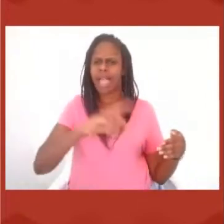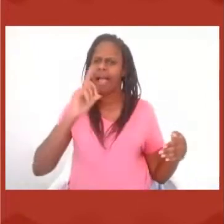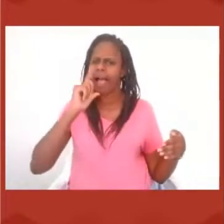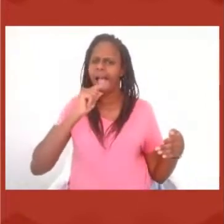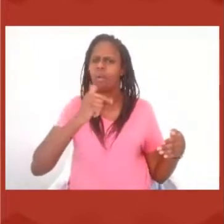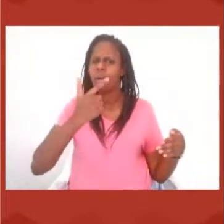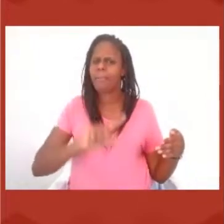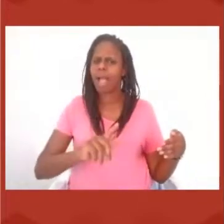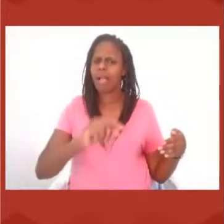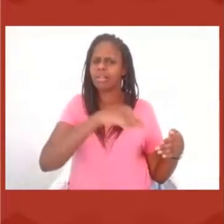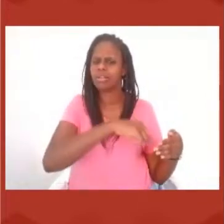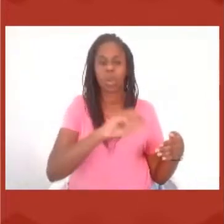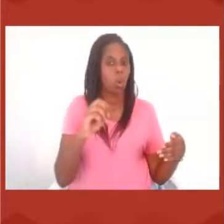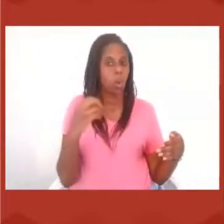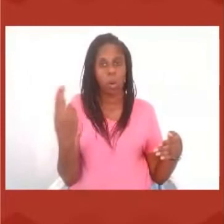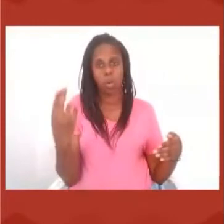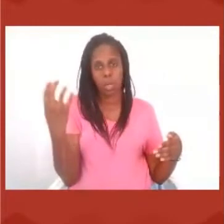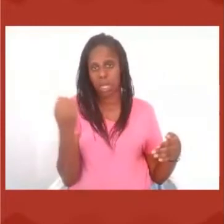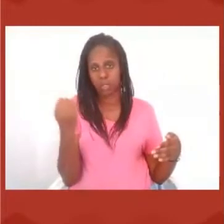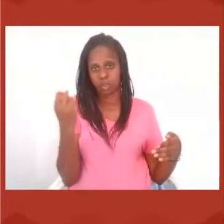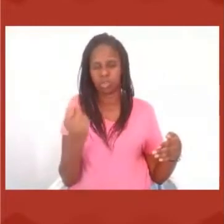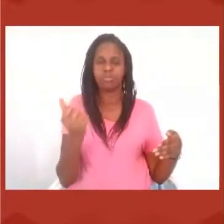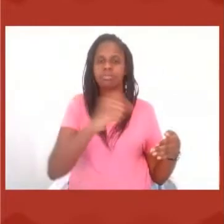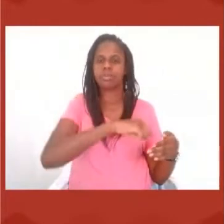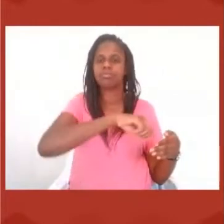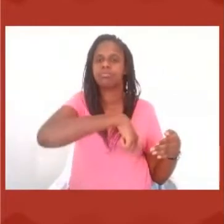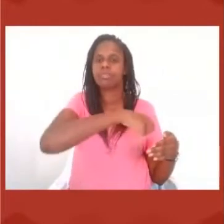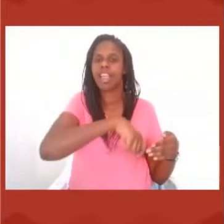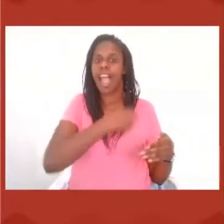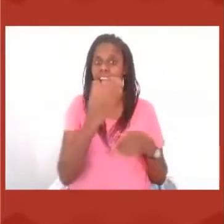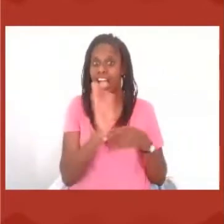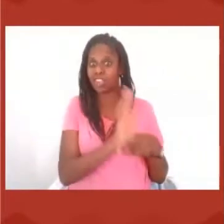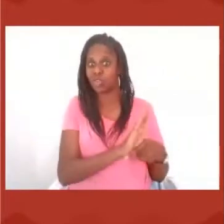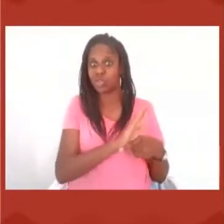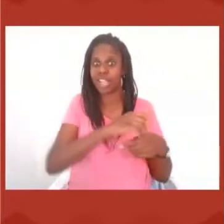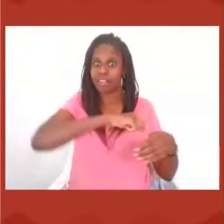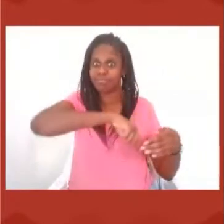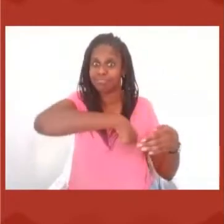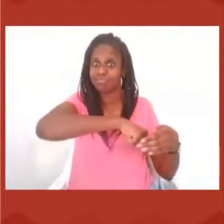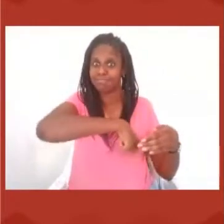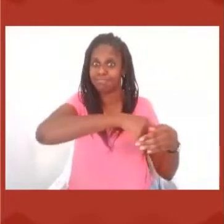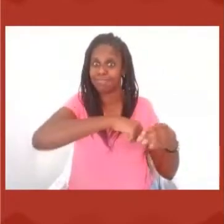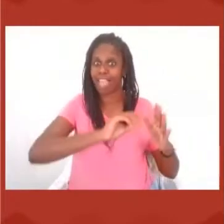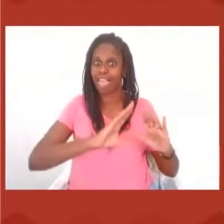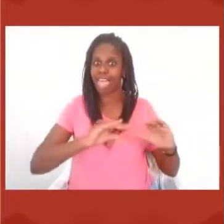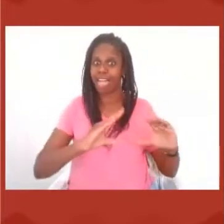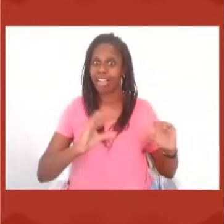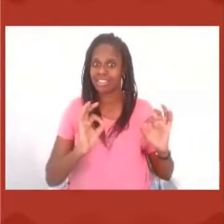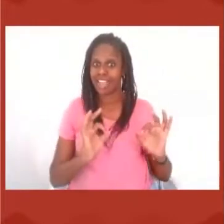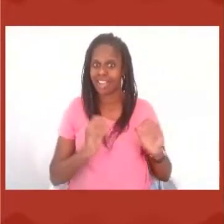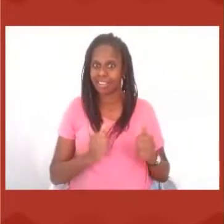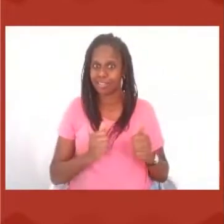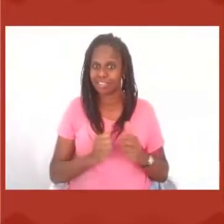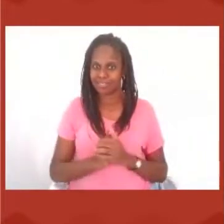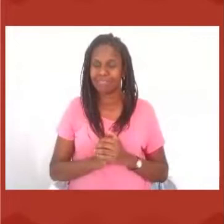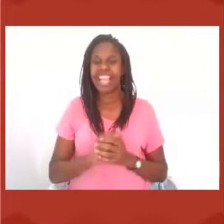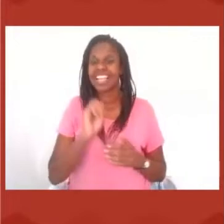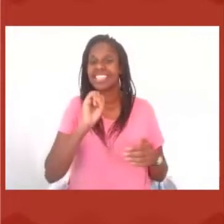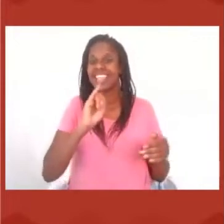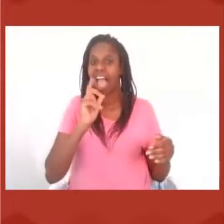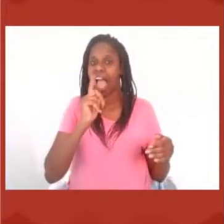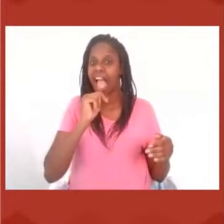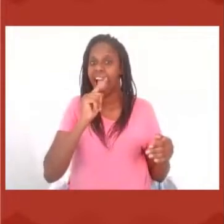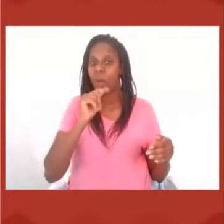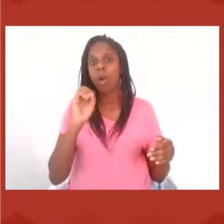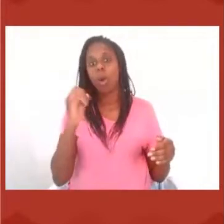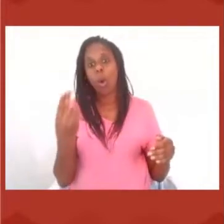isso voltaria a dar o ponto no mingau ou não. Eu não sei fazer mingau, então eu não sei se isso aconteceria ou não. E se a gente desse mais água ou